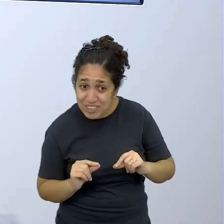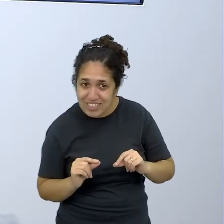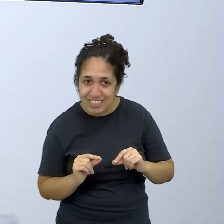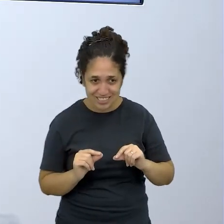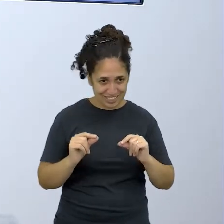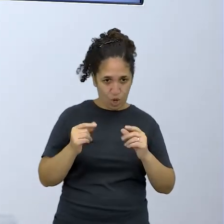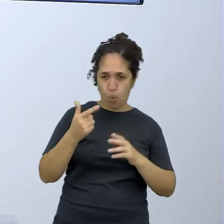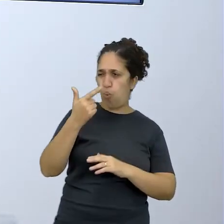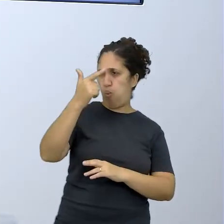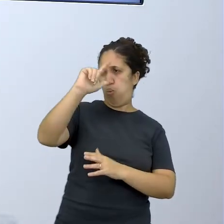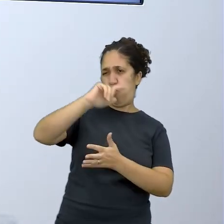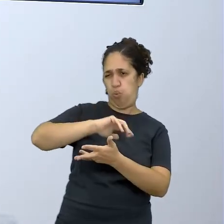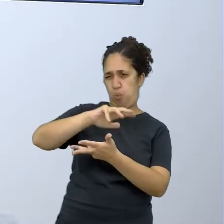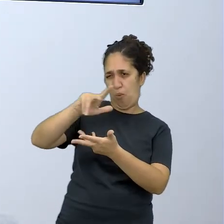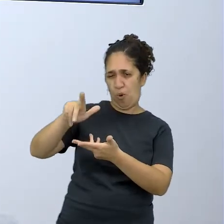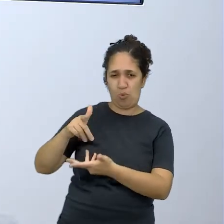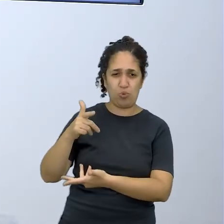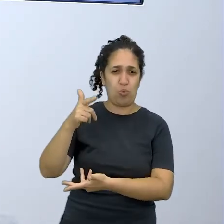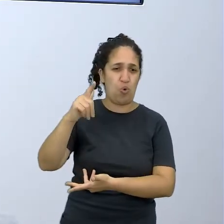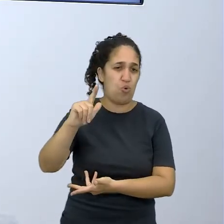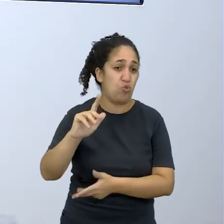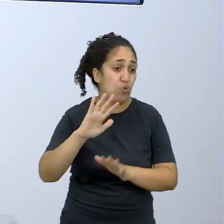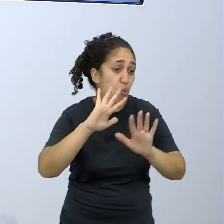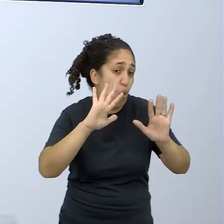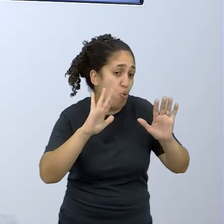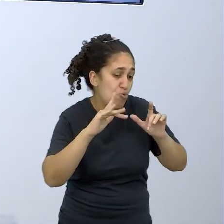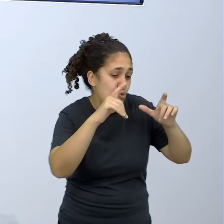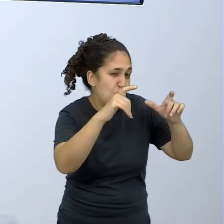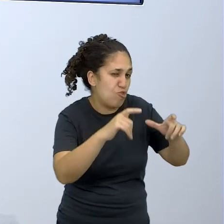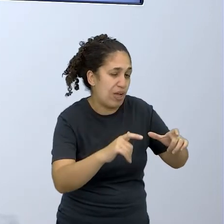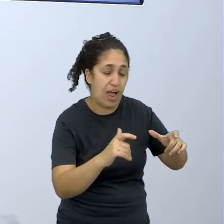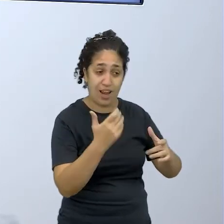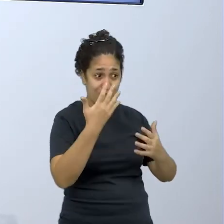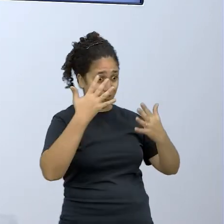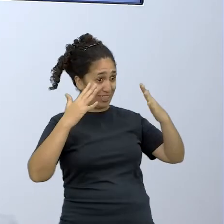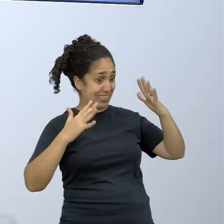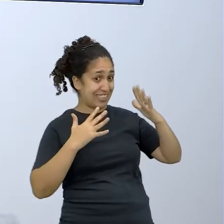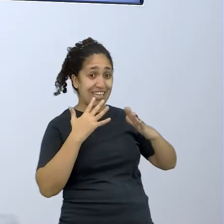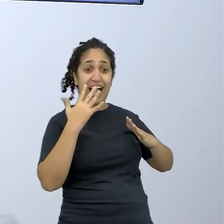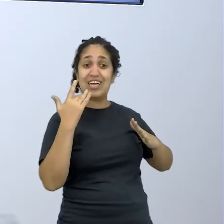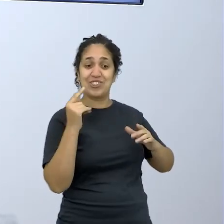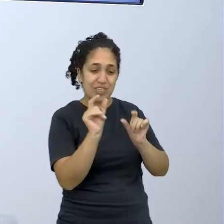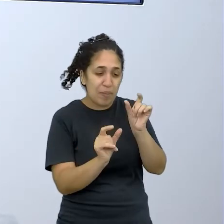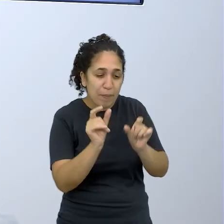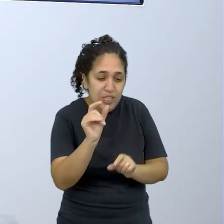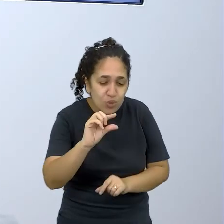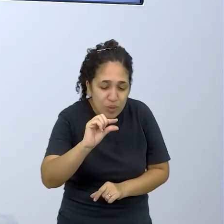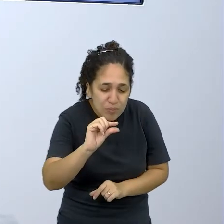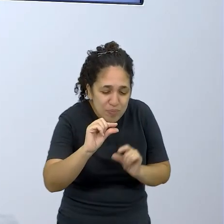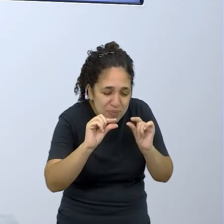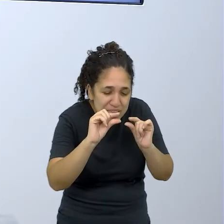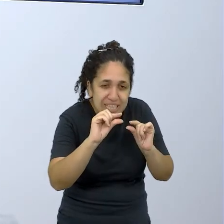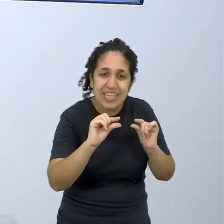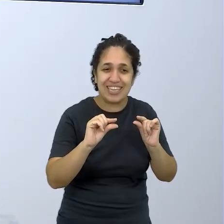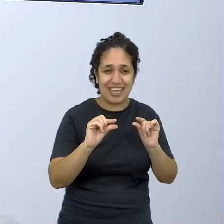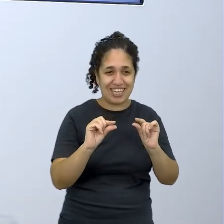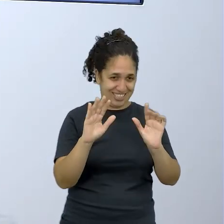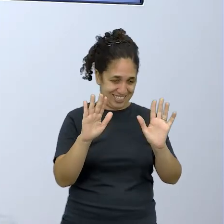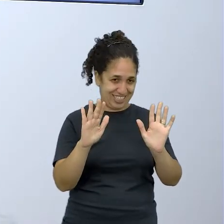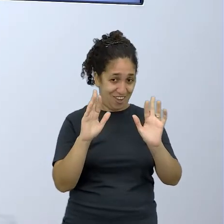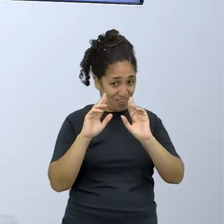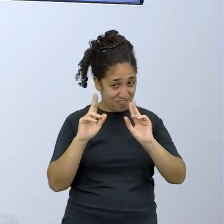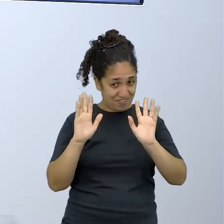está em outro mundo ou ele está num lugar fantasioso que as pessoas são reduzidas? Porque há diferença. Sabe por